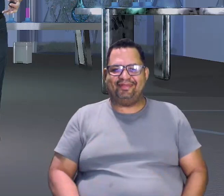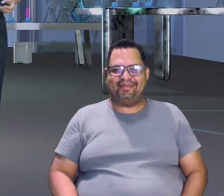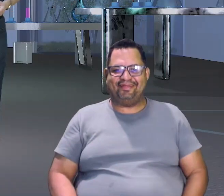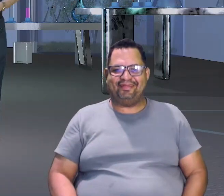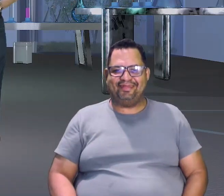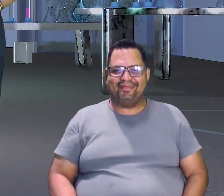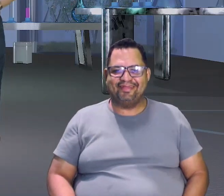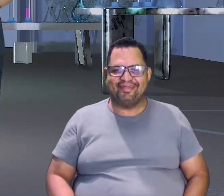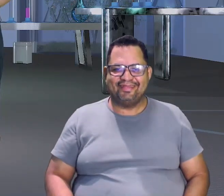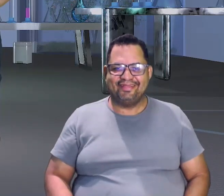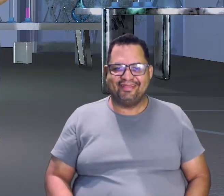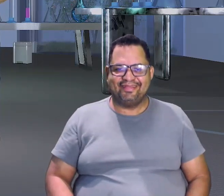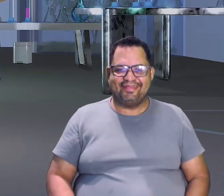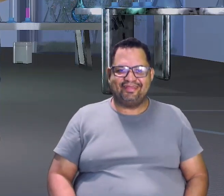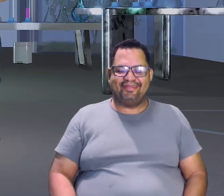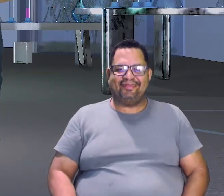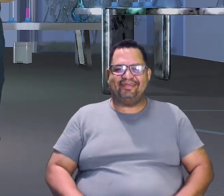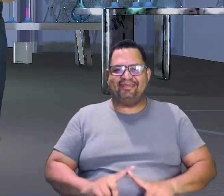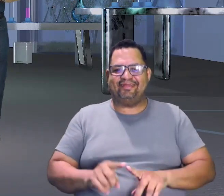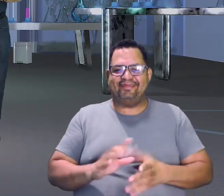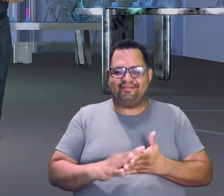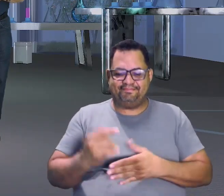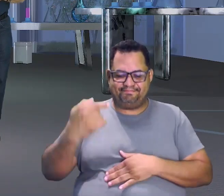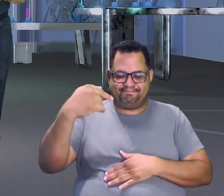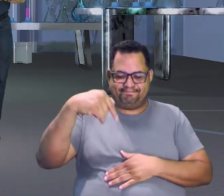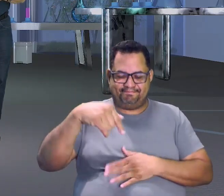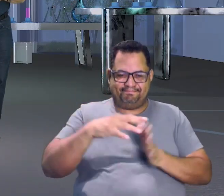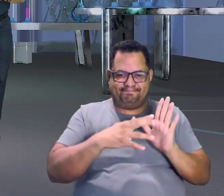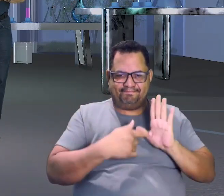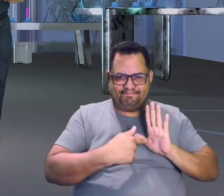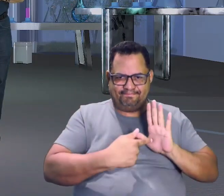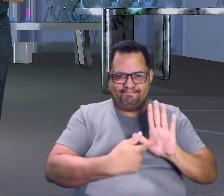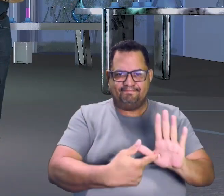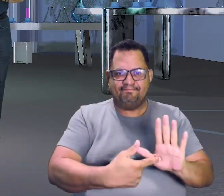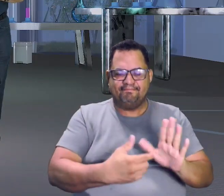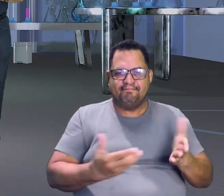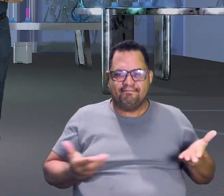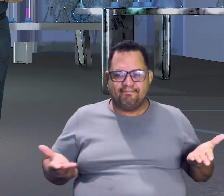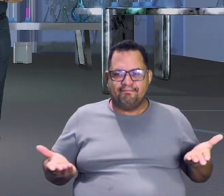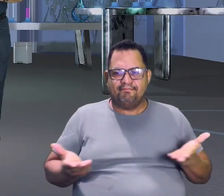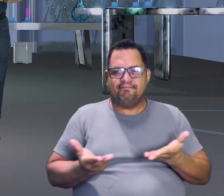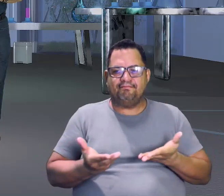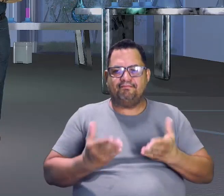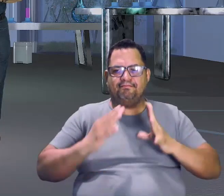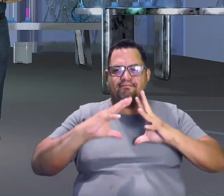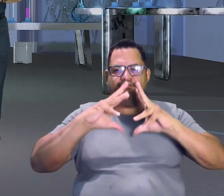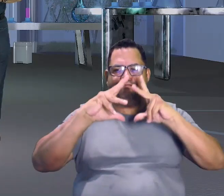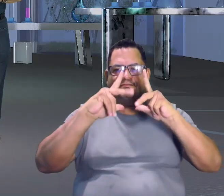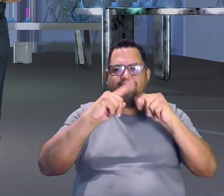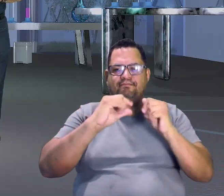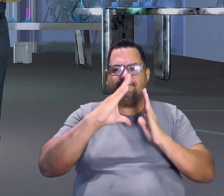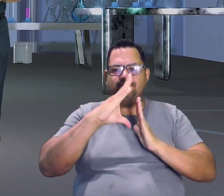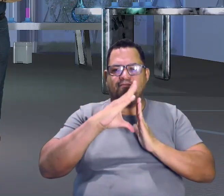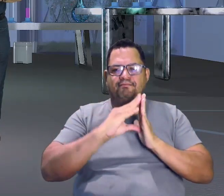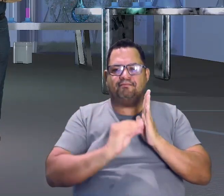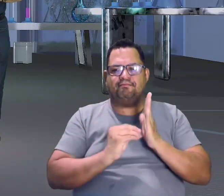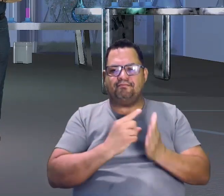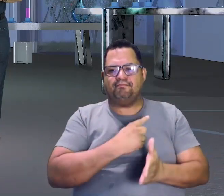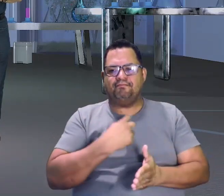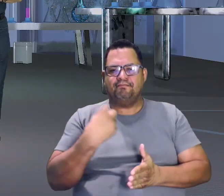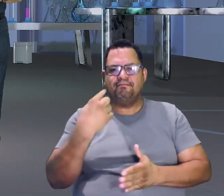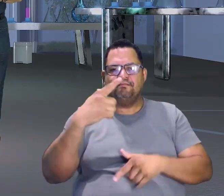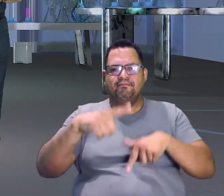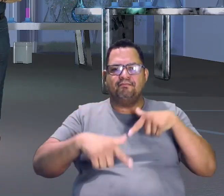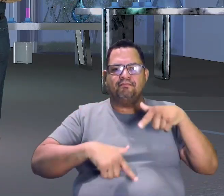né? Quem sabe, né? Mas a gente está aqui para apresentar para vocês hoje todos os conteúdos que nós vamos estar trabalhando